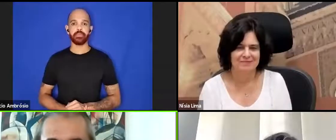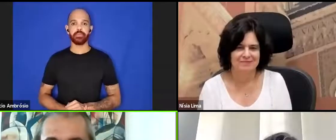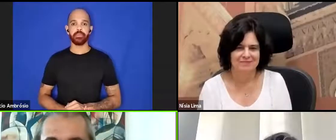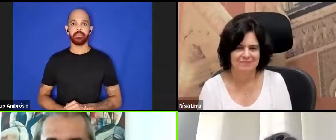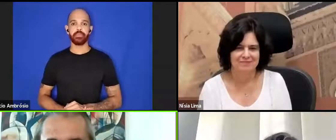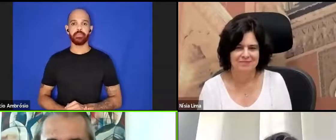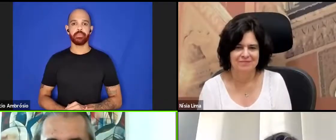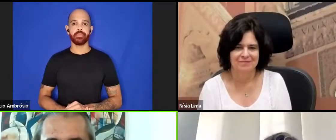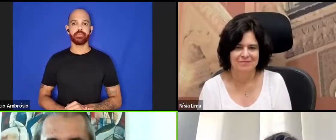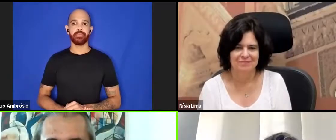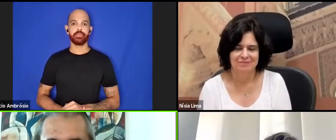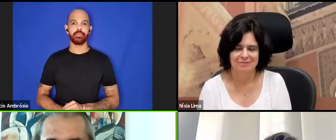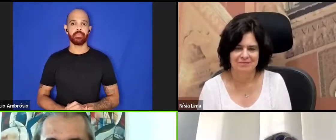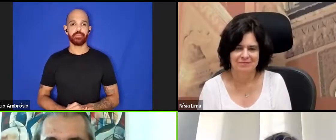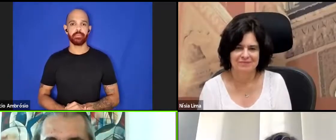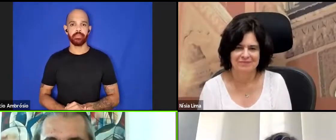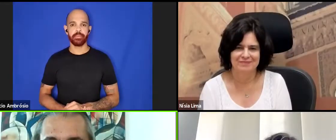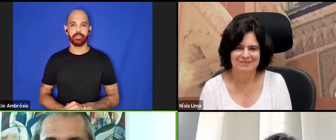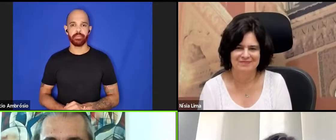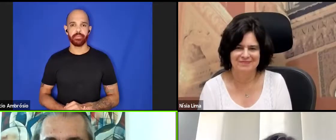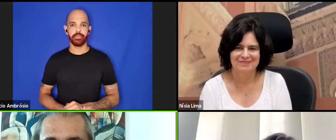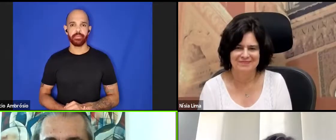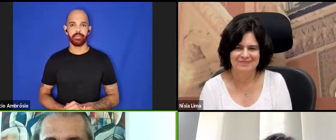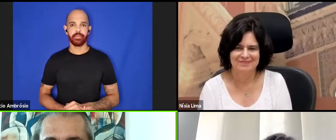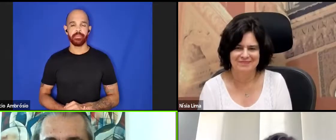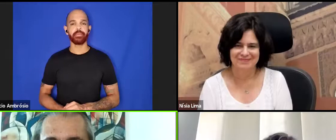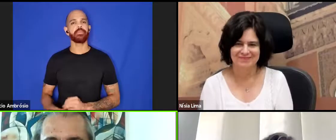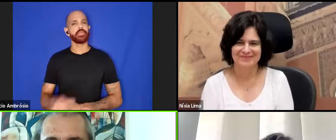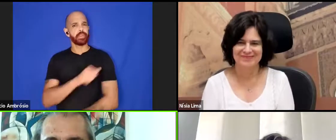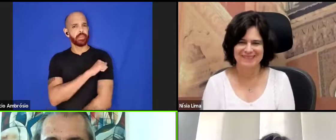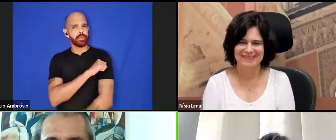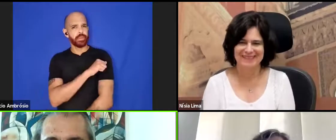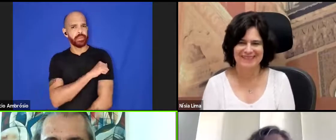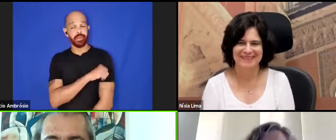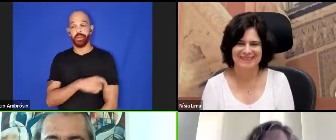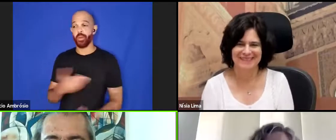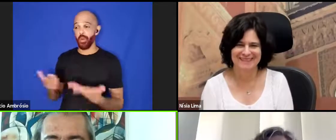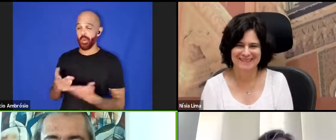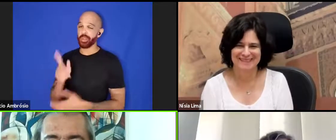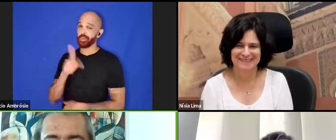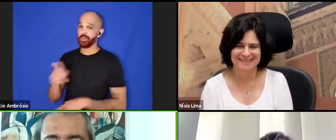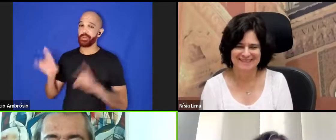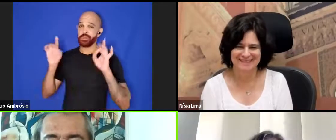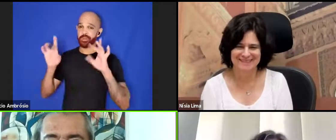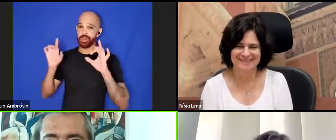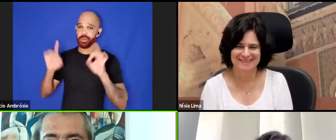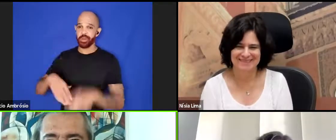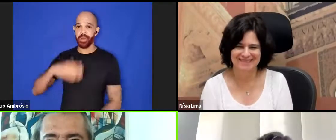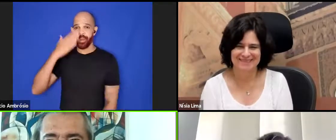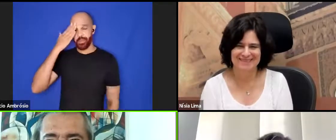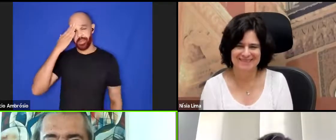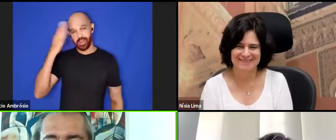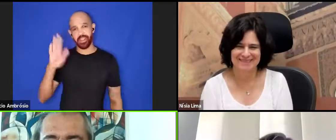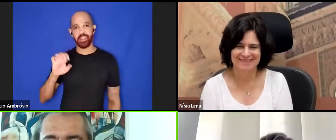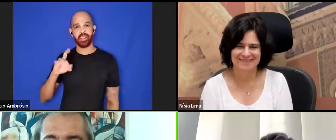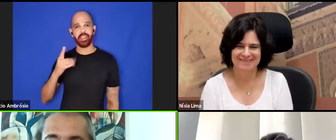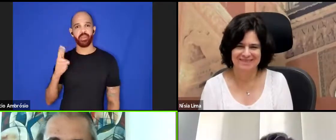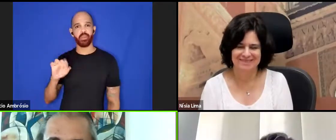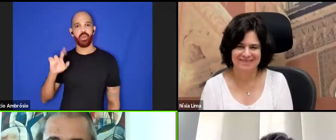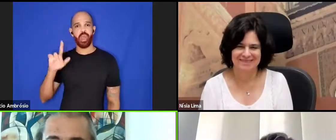Pode falar, Eduardo. Acho que o cerimonial vai... Bom, grande aluno e grande professora hoje. Eduardo, muito obrigado pelas suas